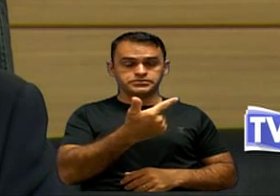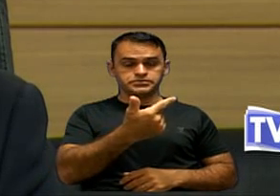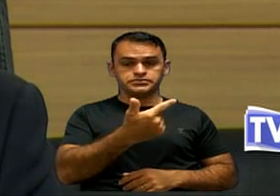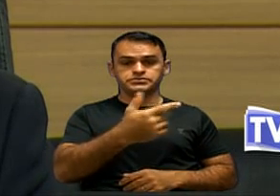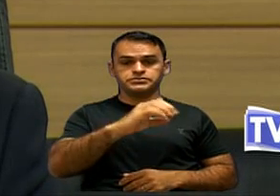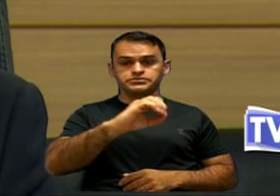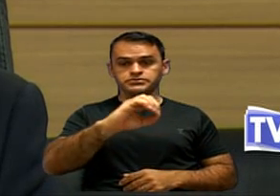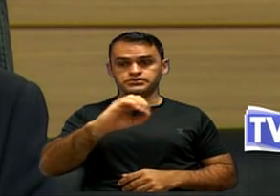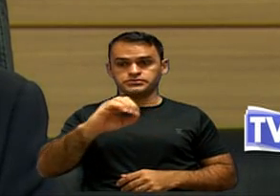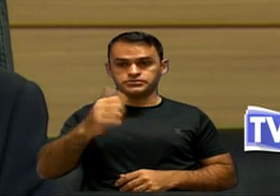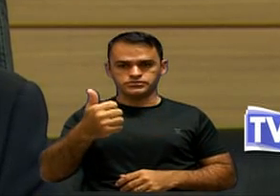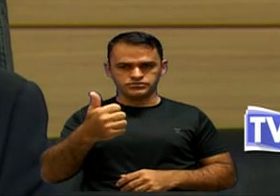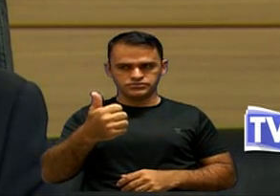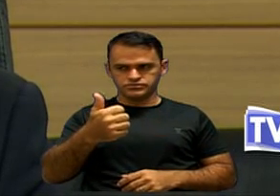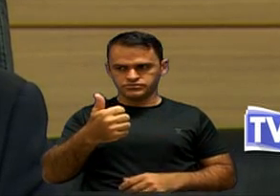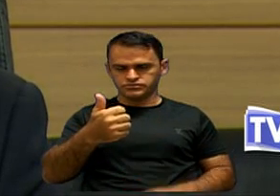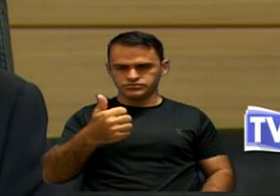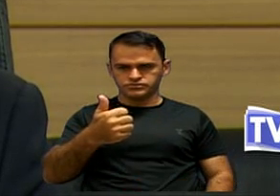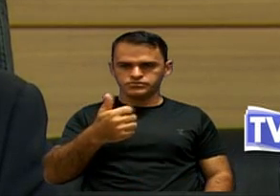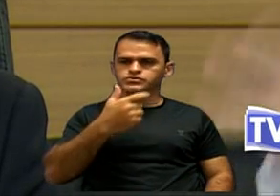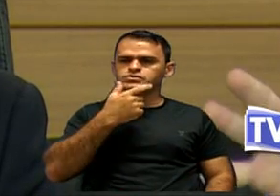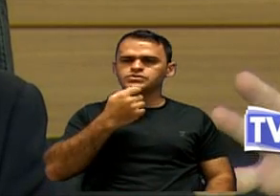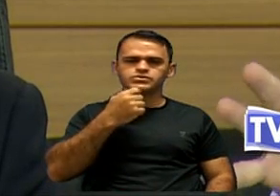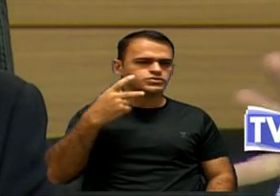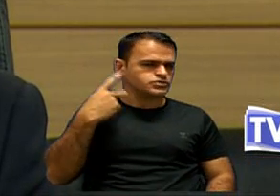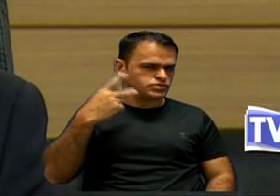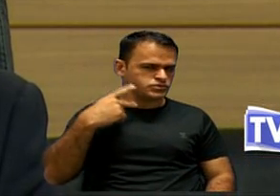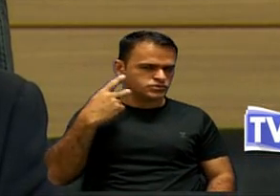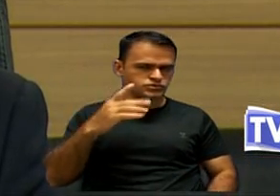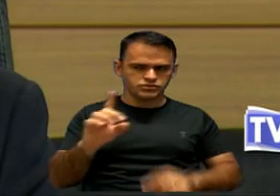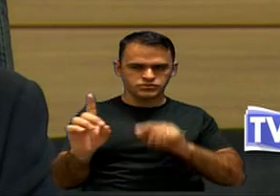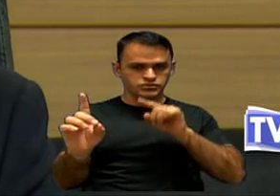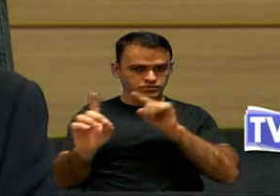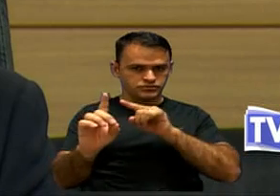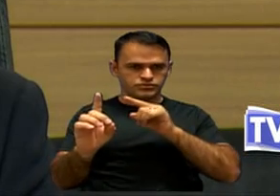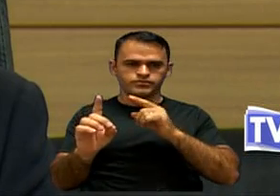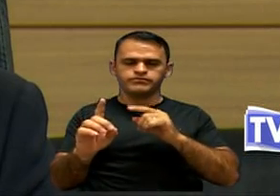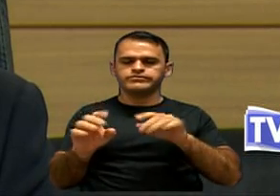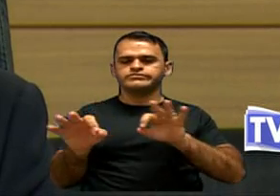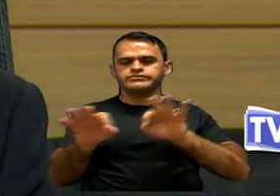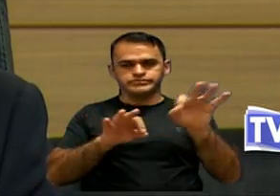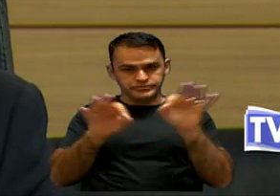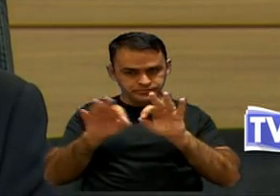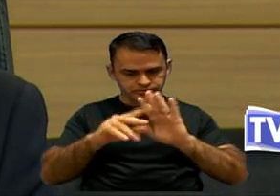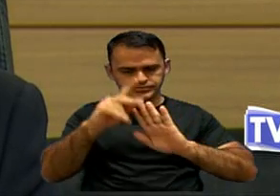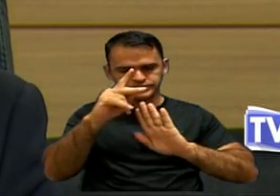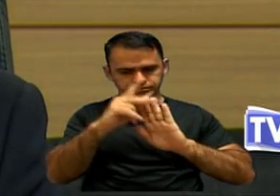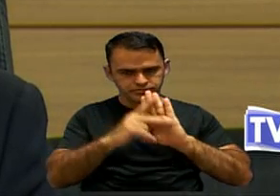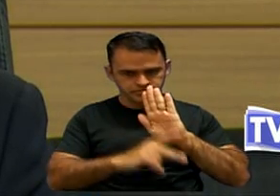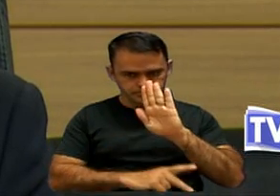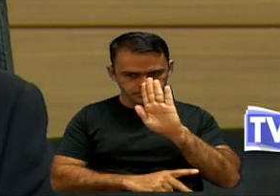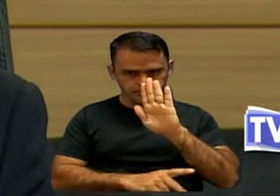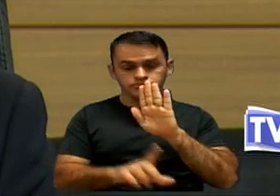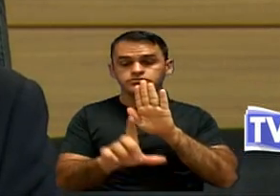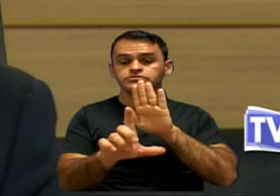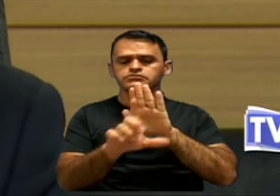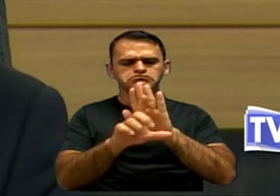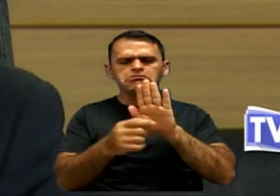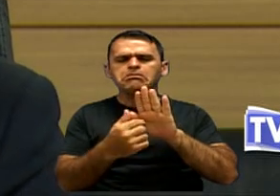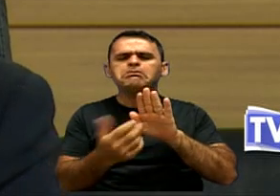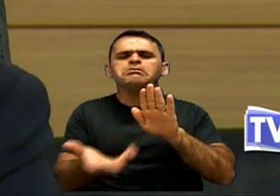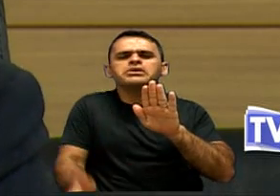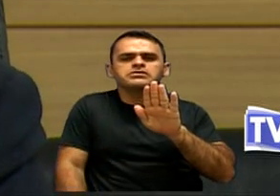o Tonão Silvano, não me canso de falar isso, ele fez um projeto de lei que fazia o